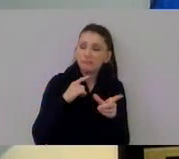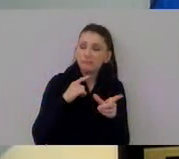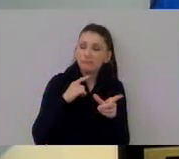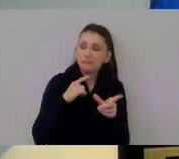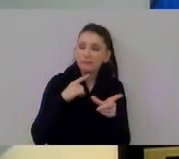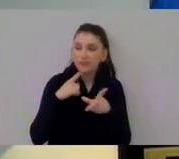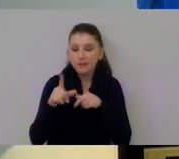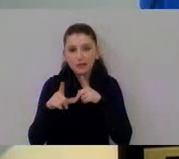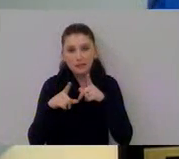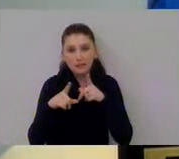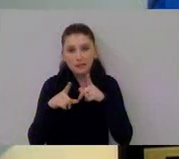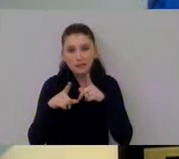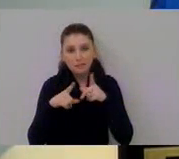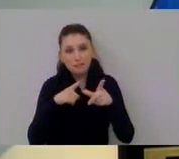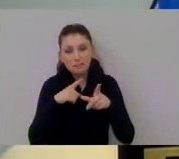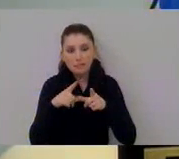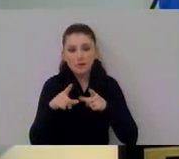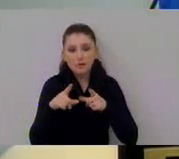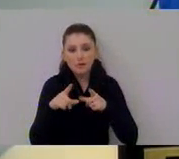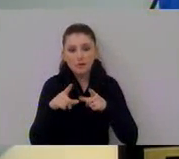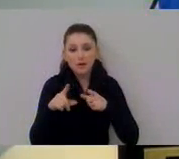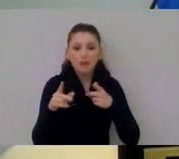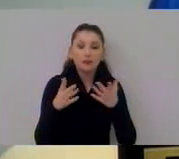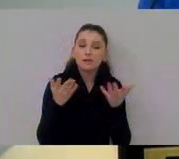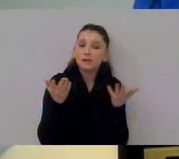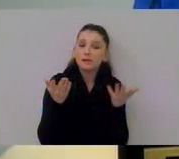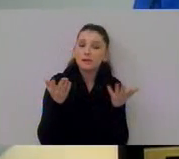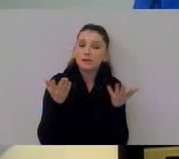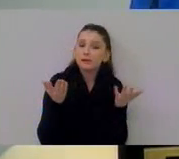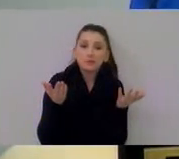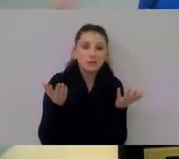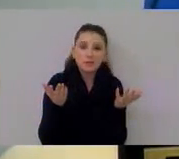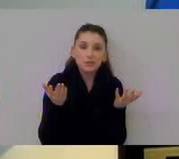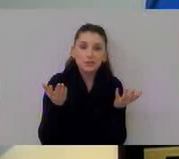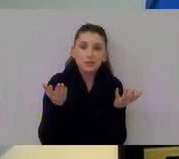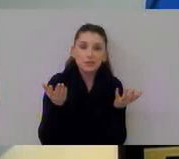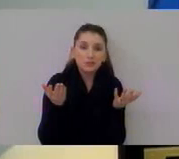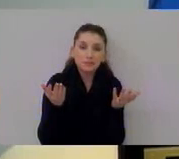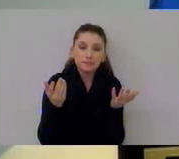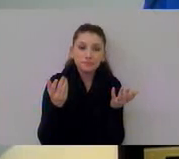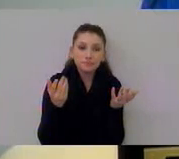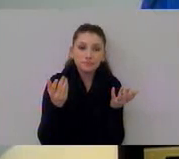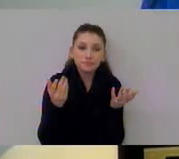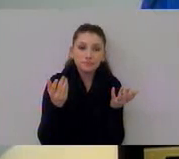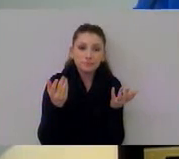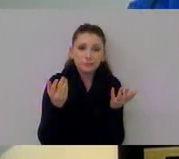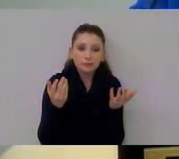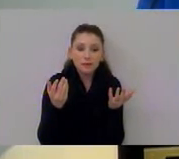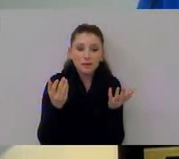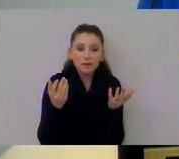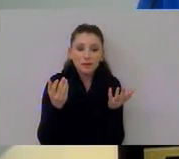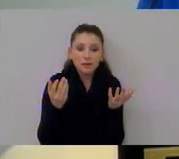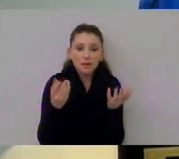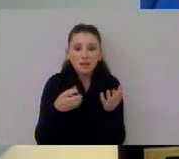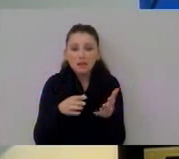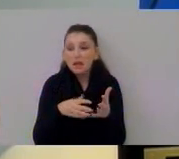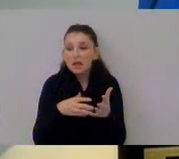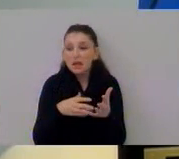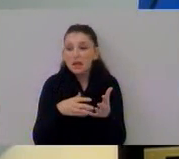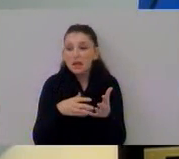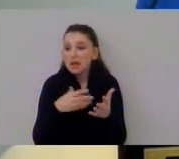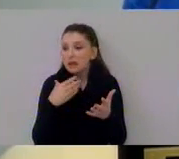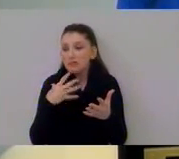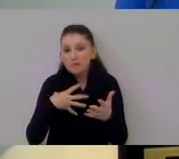fora disso é onde a gente vive, onde a gente cria os filhos, onde a gente tem a